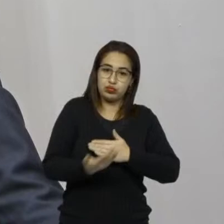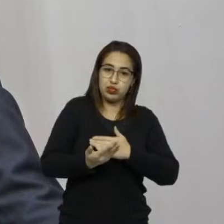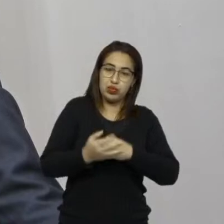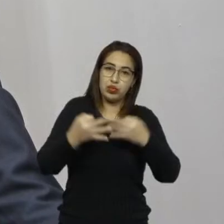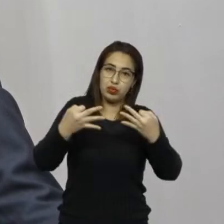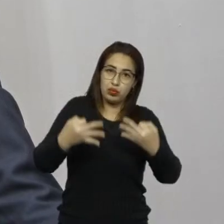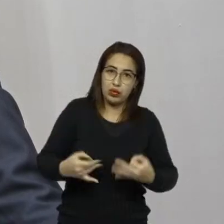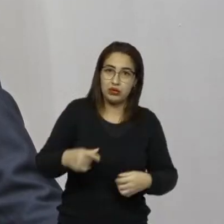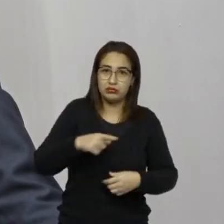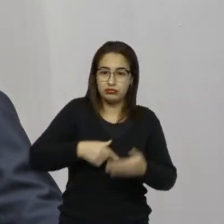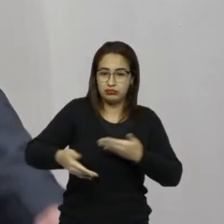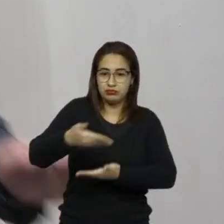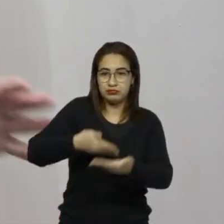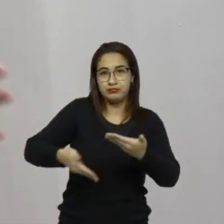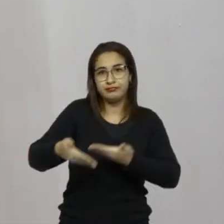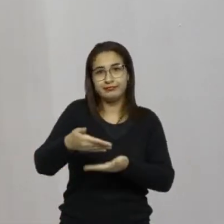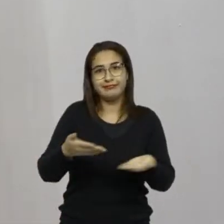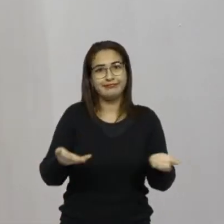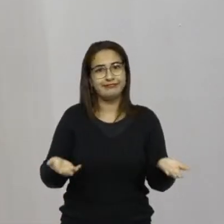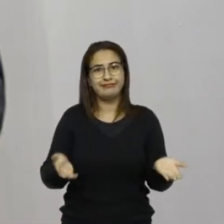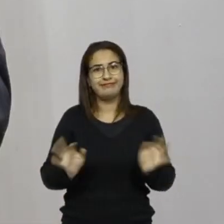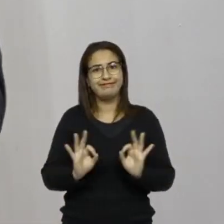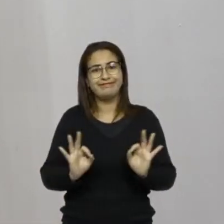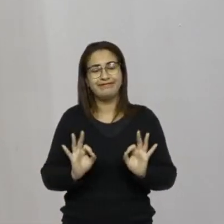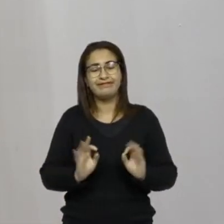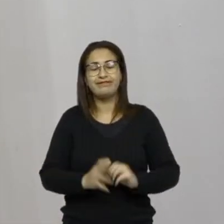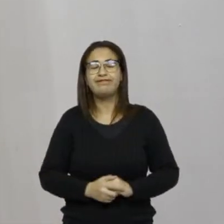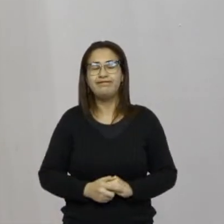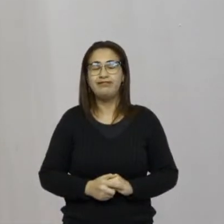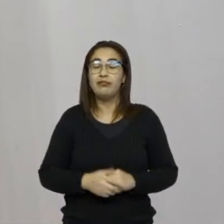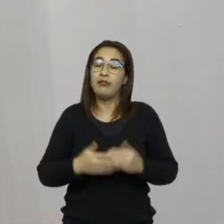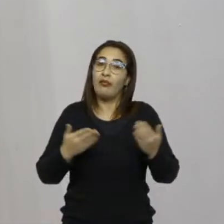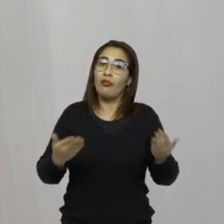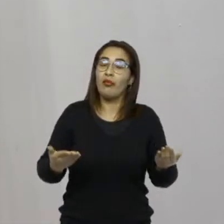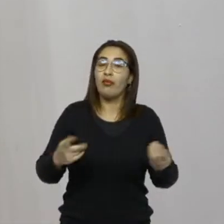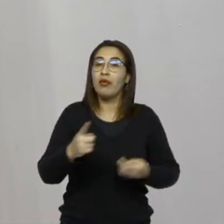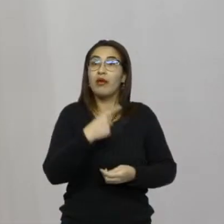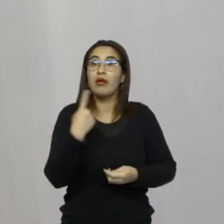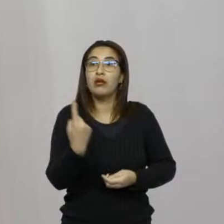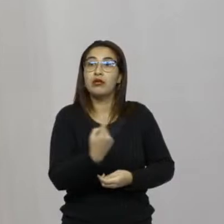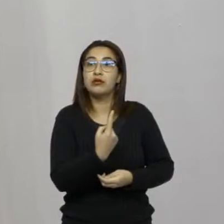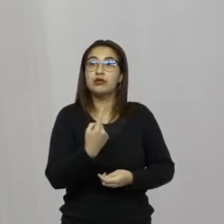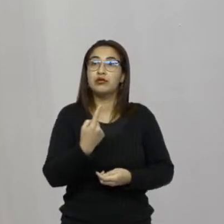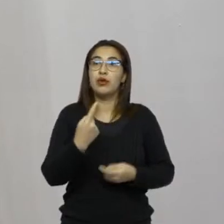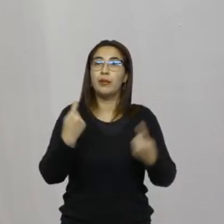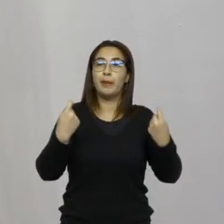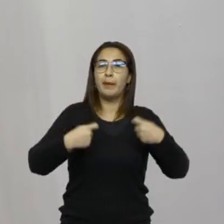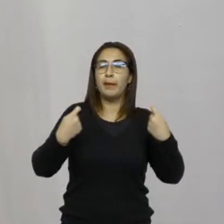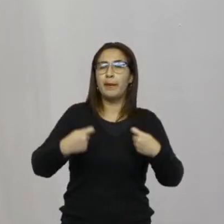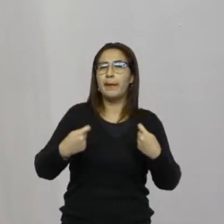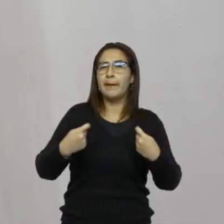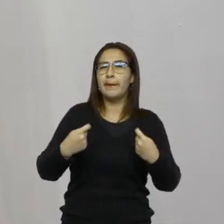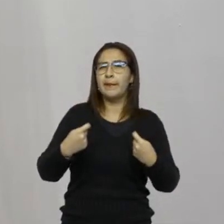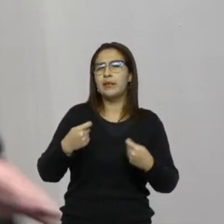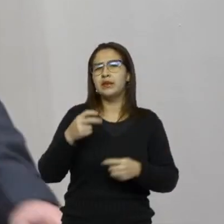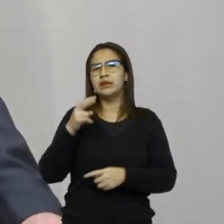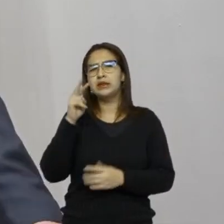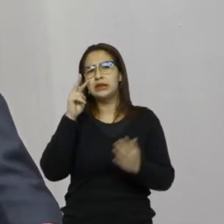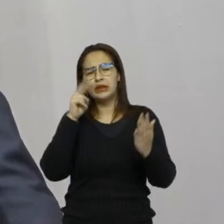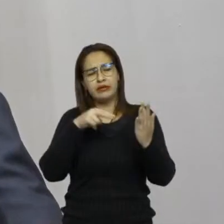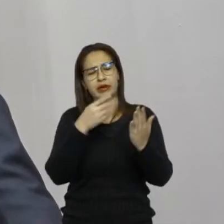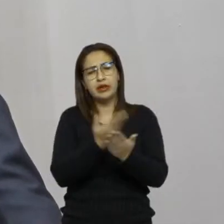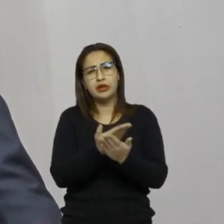orgânico. Portanto, nós temos que rever um pouco esta legislação